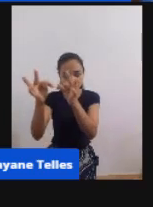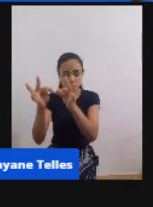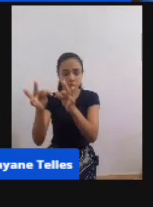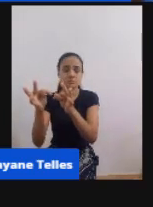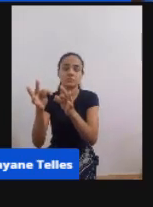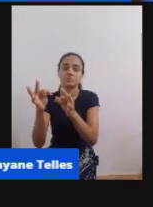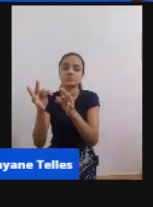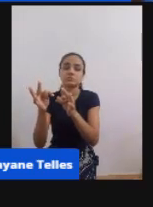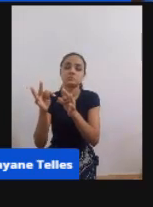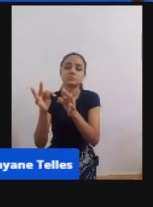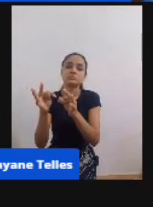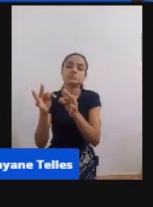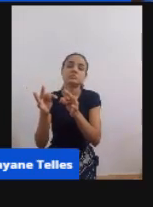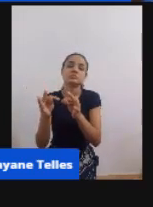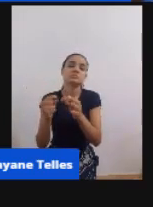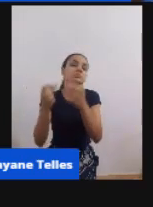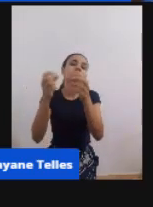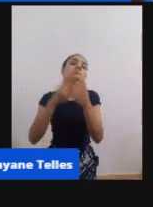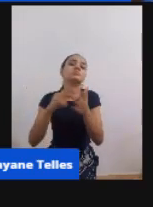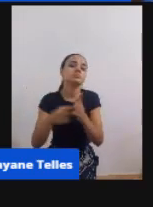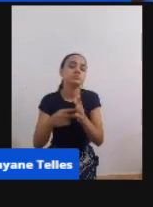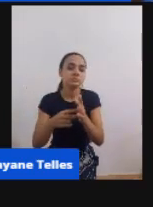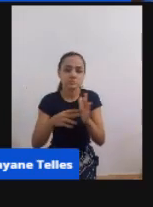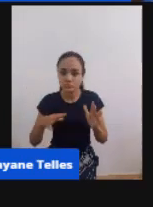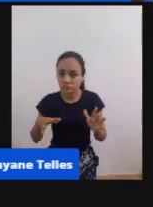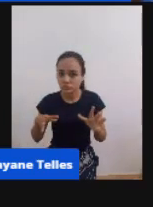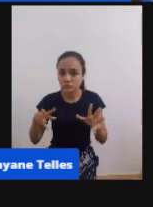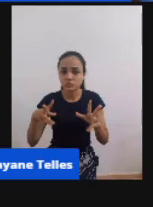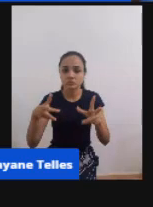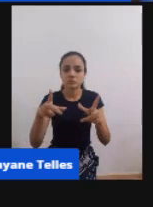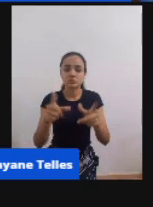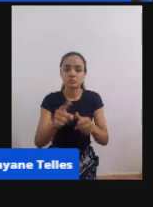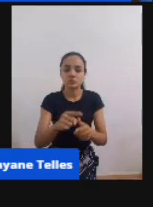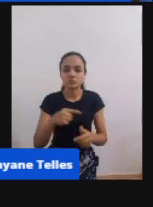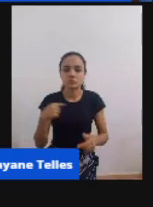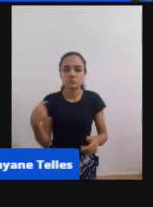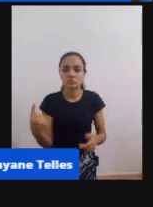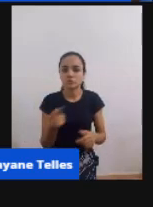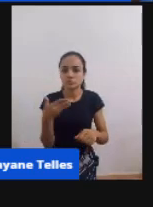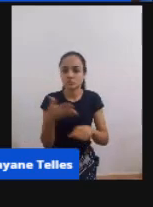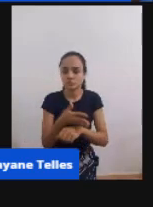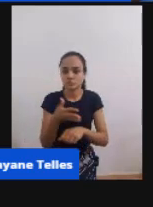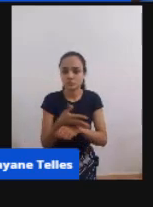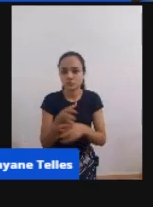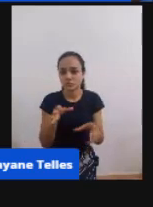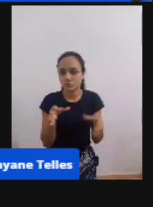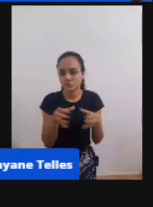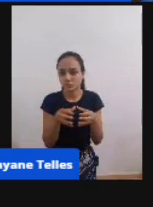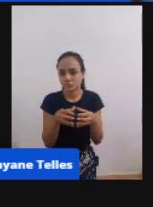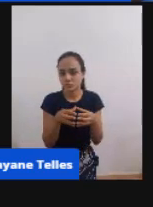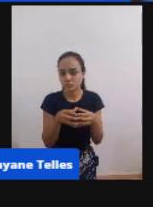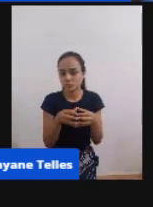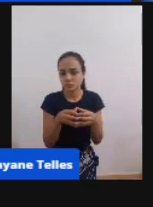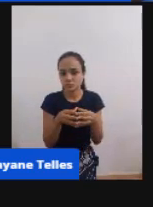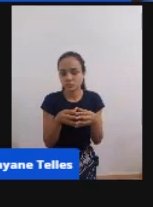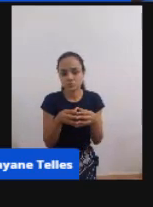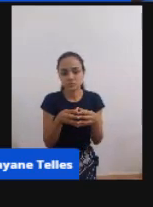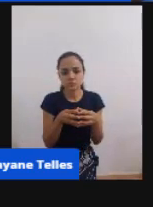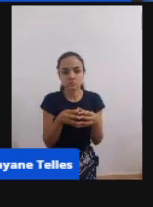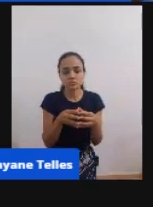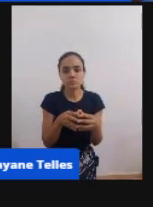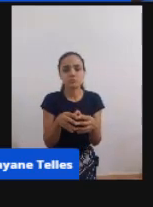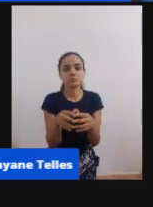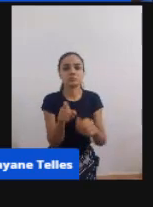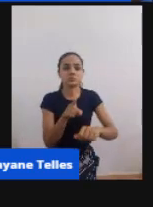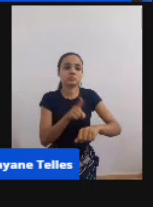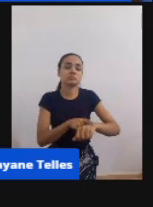nós estamos participando do mesmo grupo, todos nós estamos juntos, mas o tempo que nós interagimos pode ser diferente.